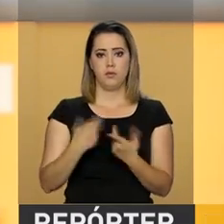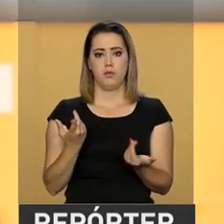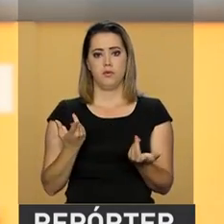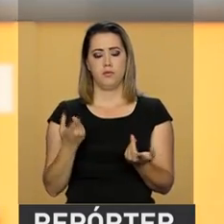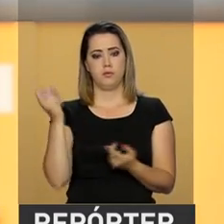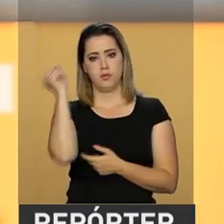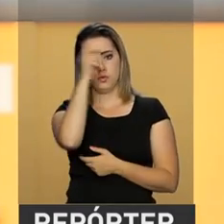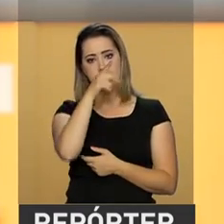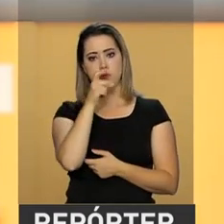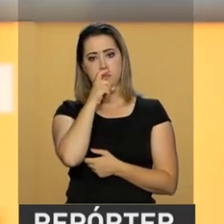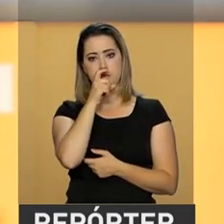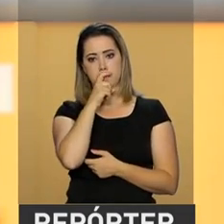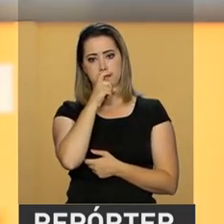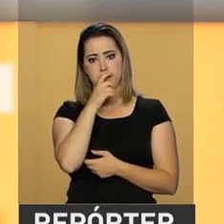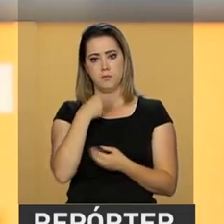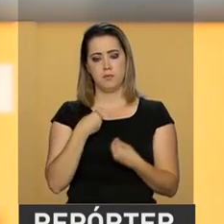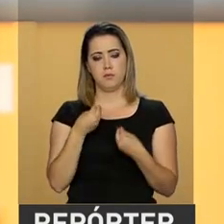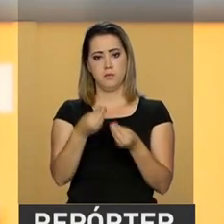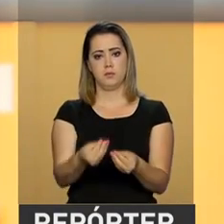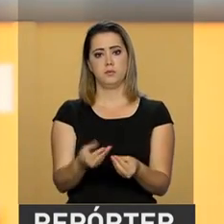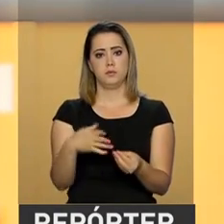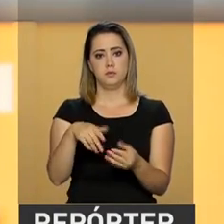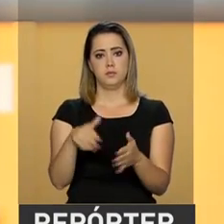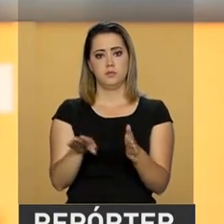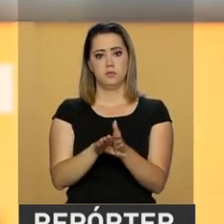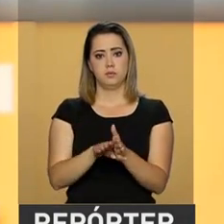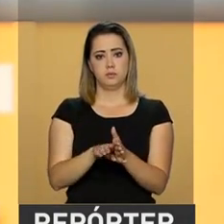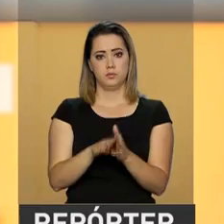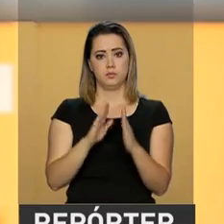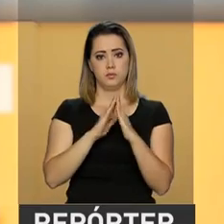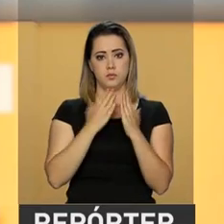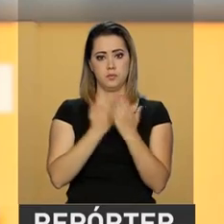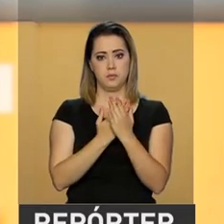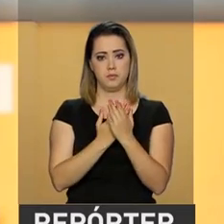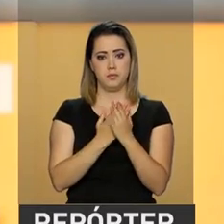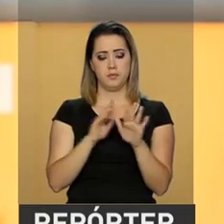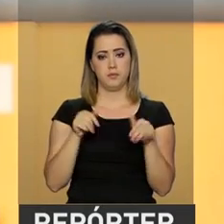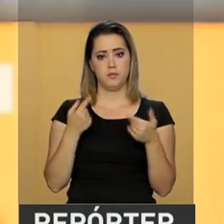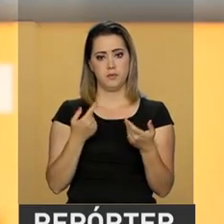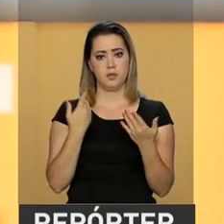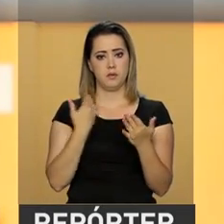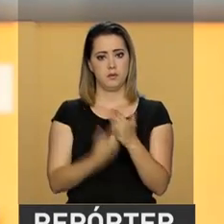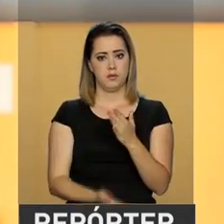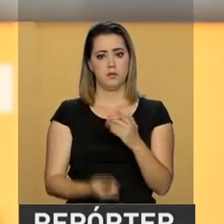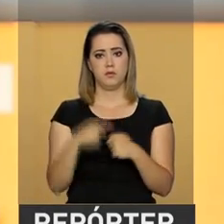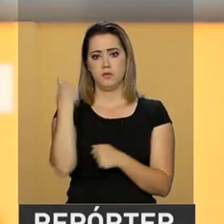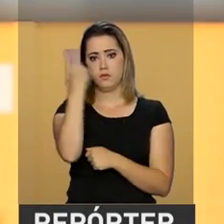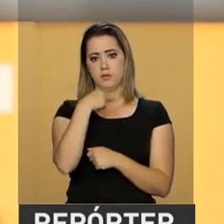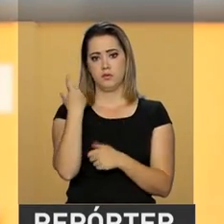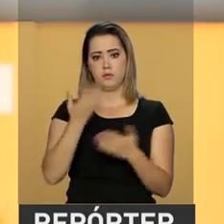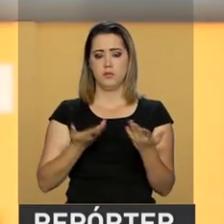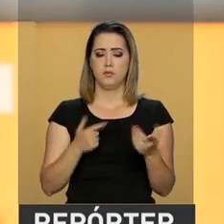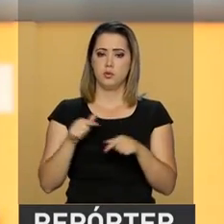fica difícil pro meu pai me trazer. E ele ia perder o horário do